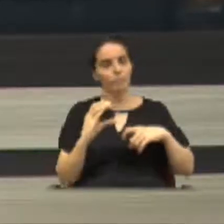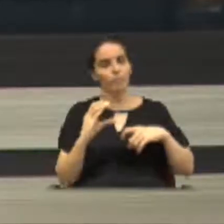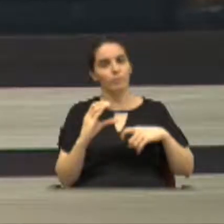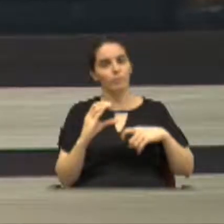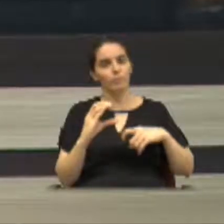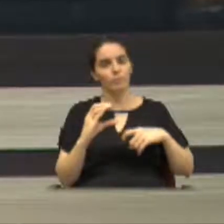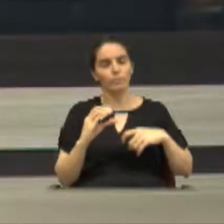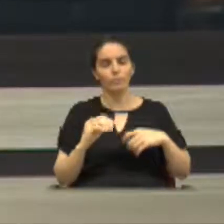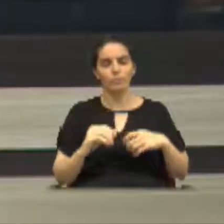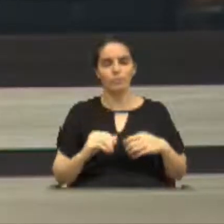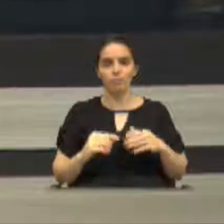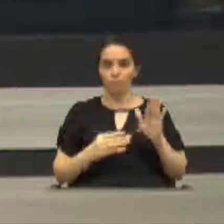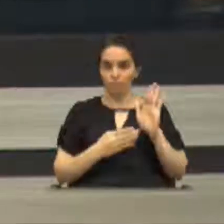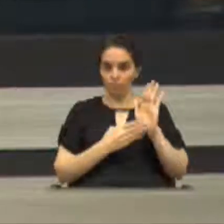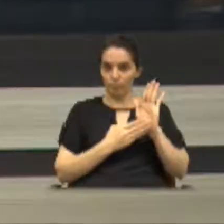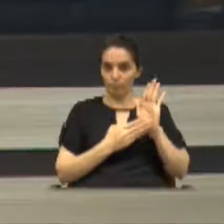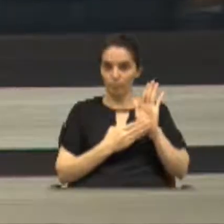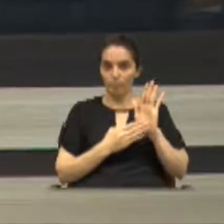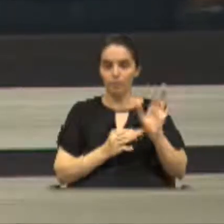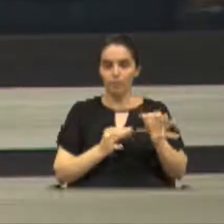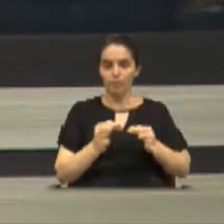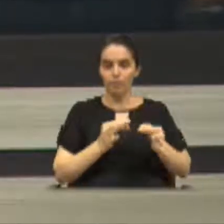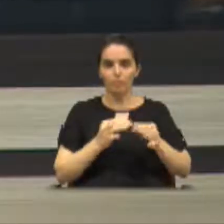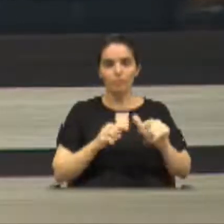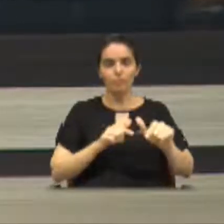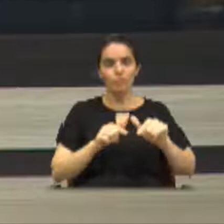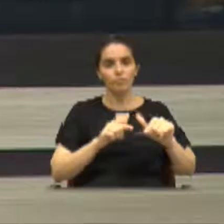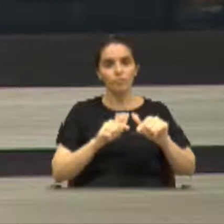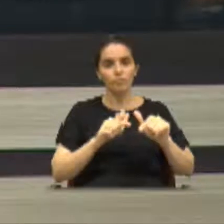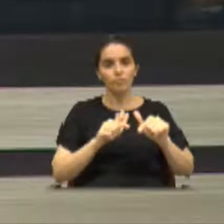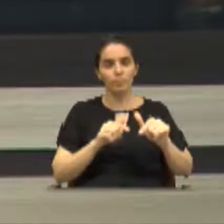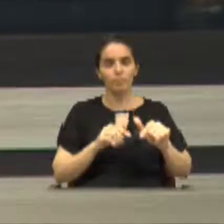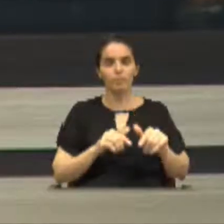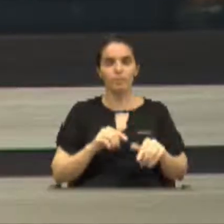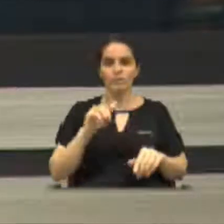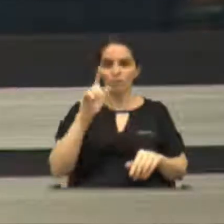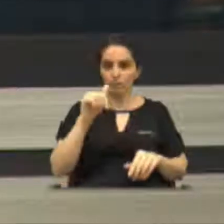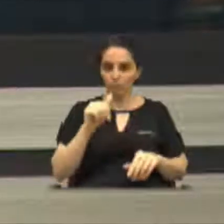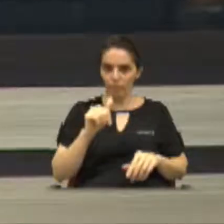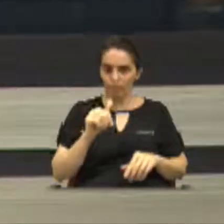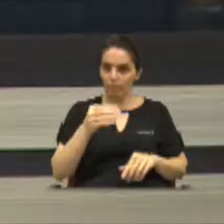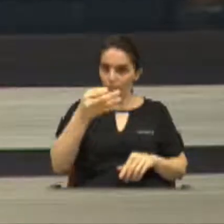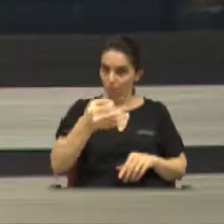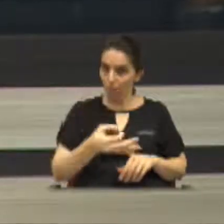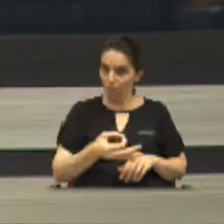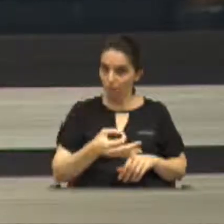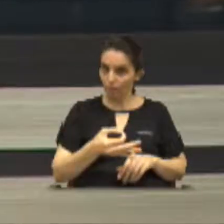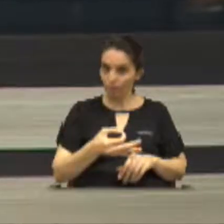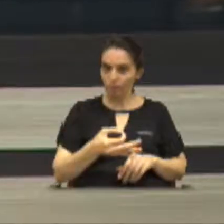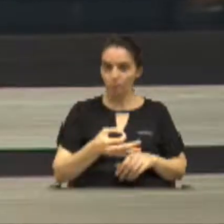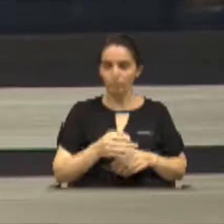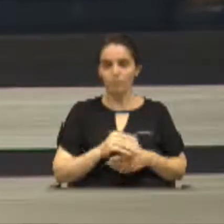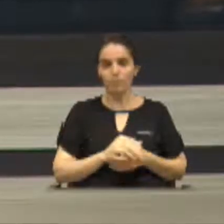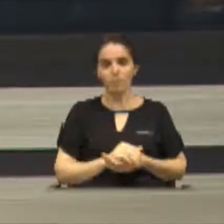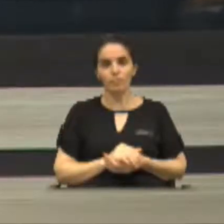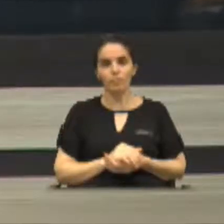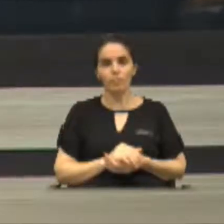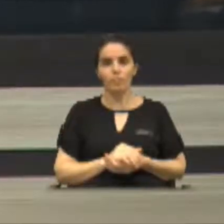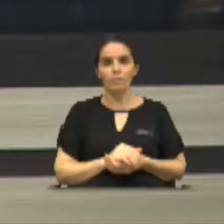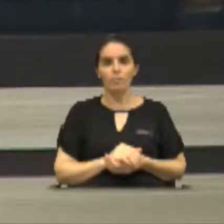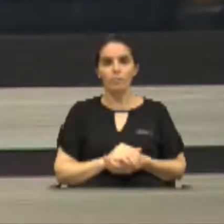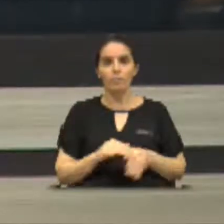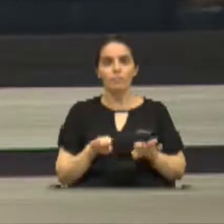Limeira, mediante a apresentação de plano de trabalho e consequente formalização do respectivo instrumento legal